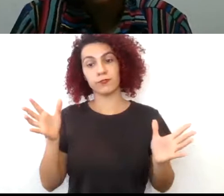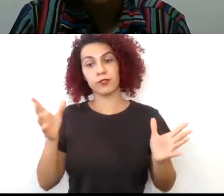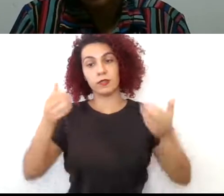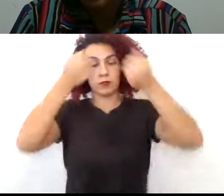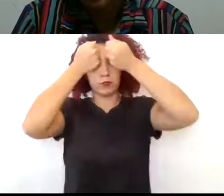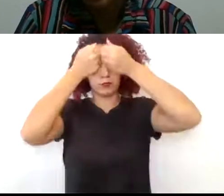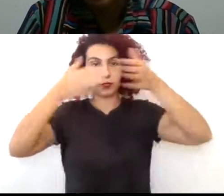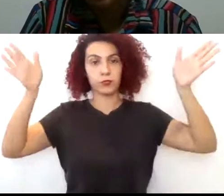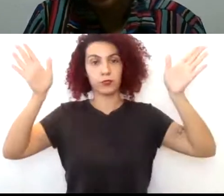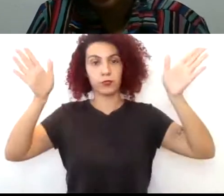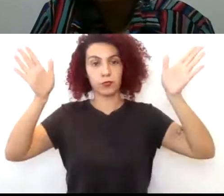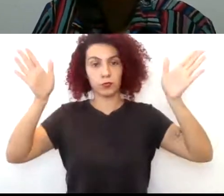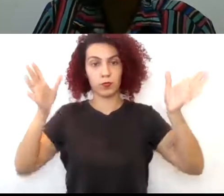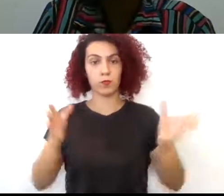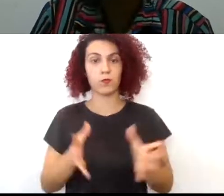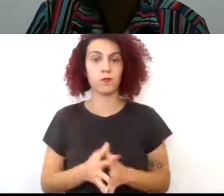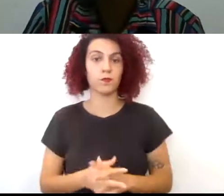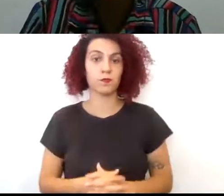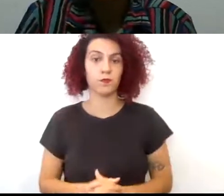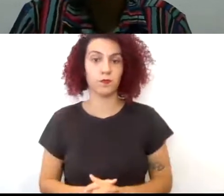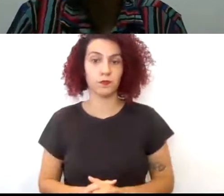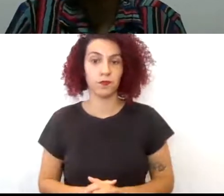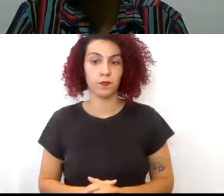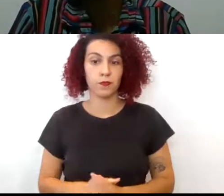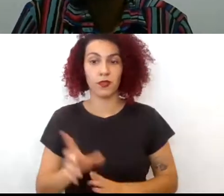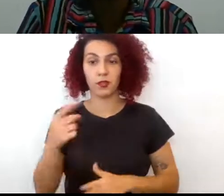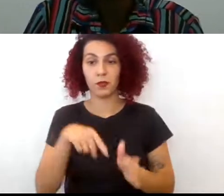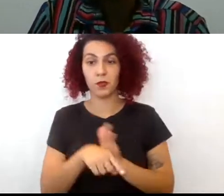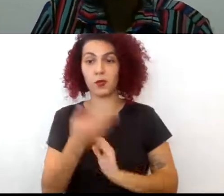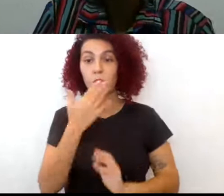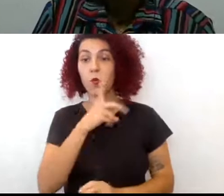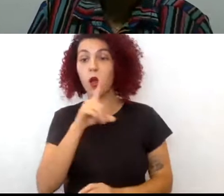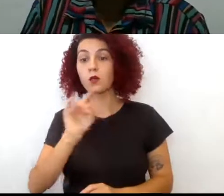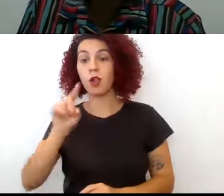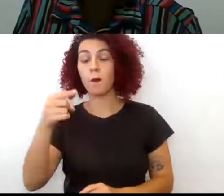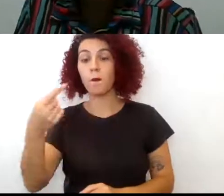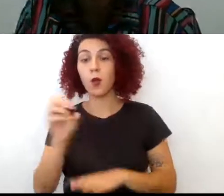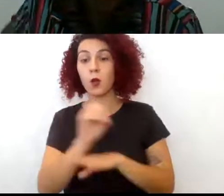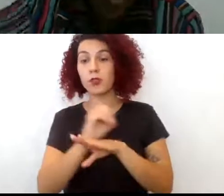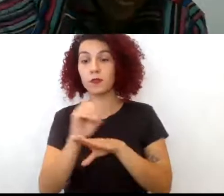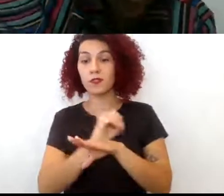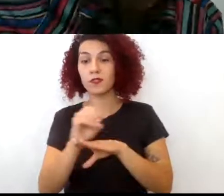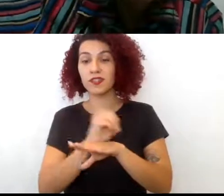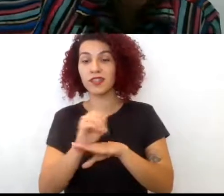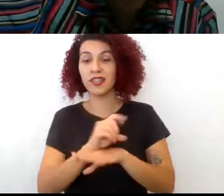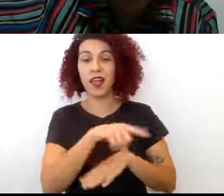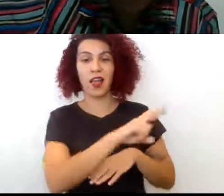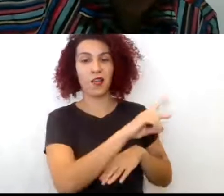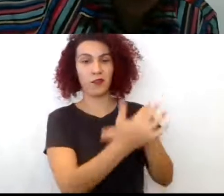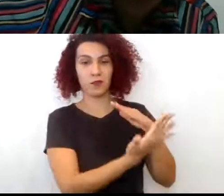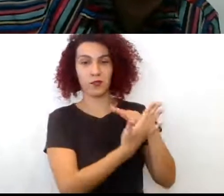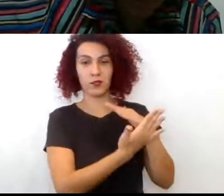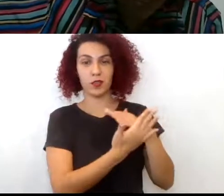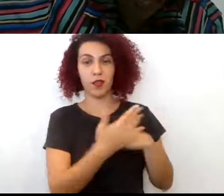assim quando assistindo aí aí a Bela que tem que me ajudar vamos